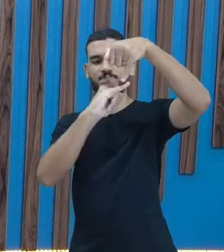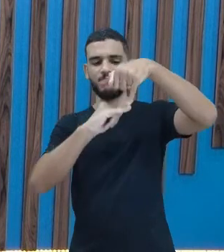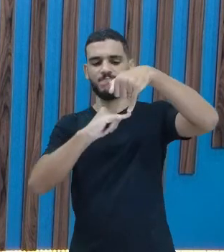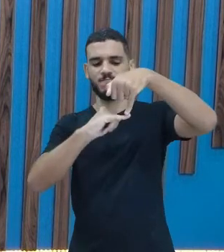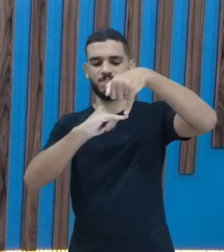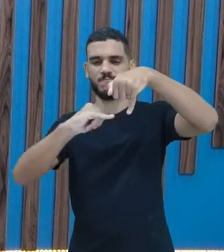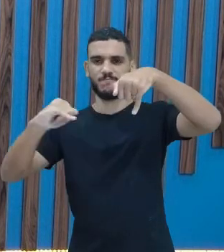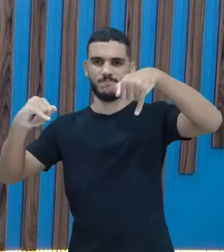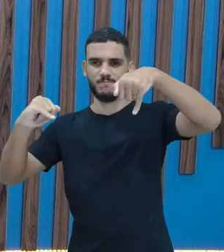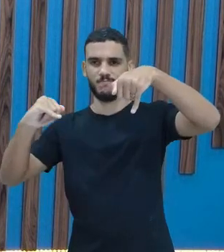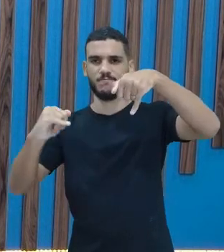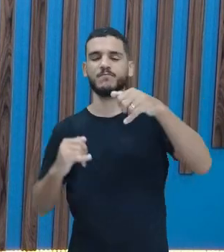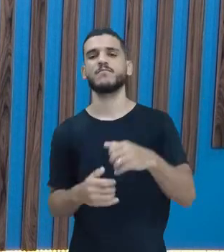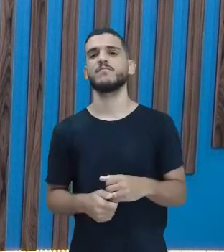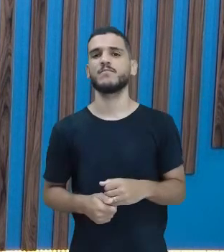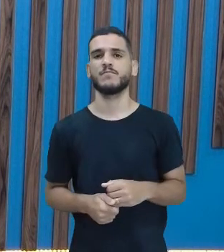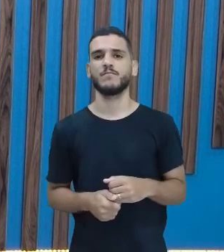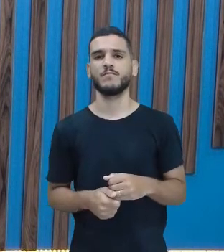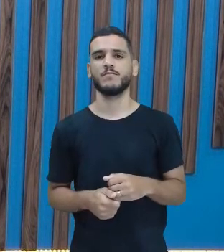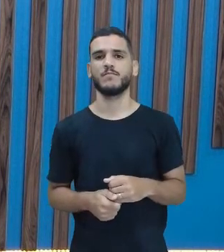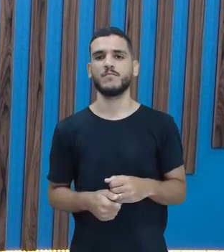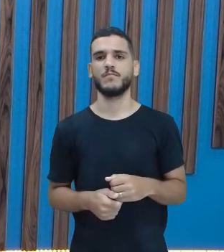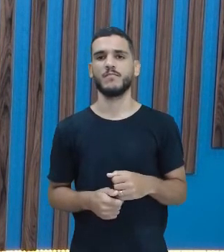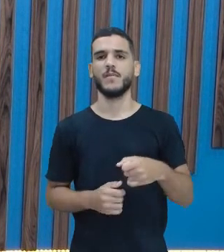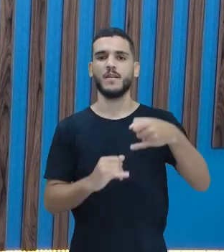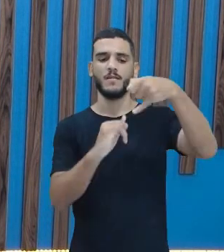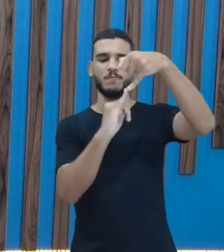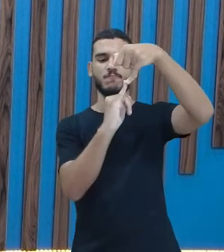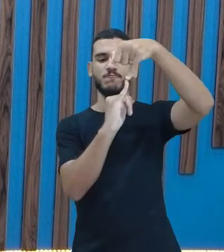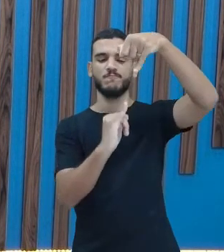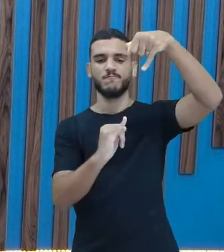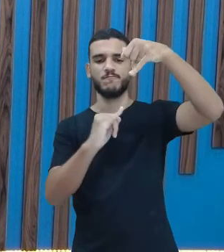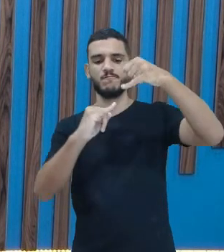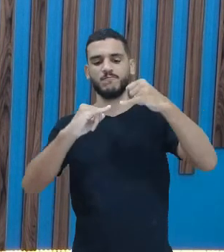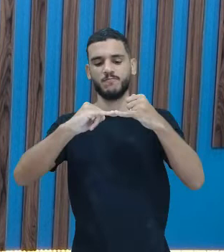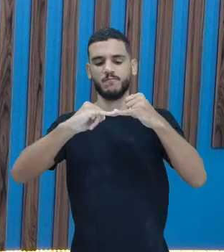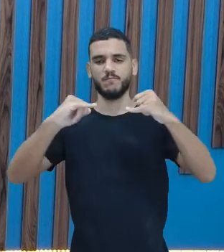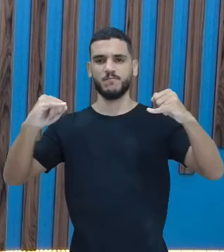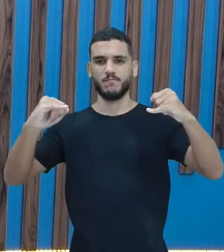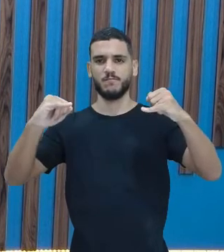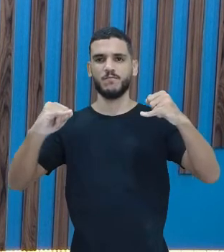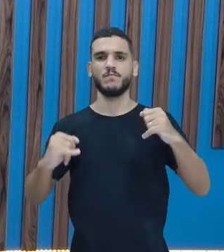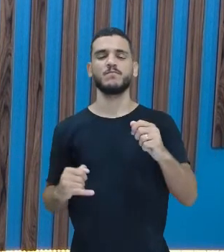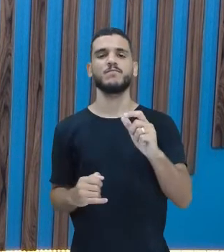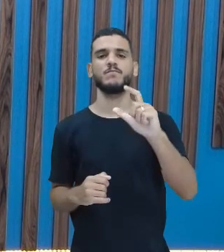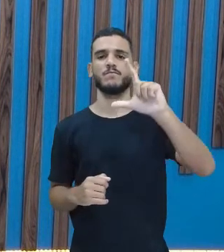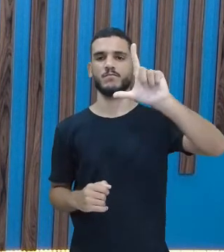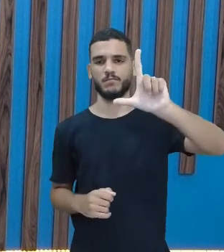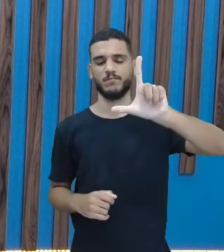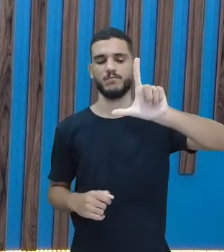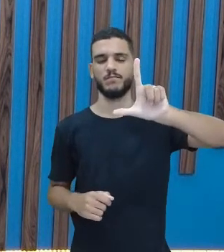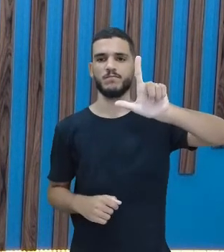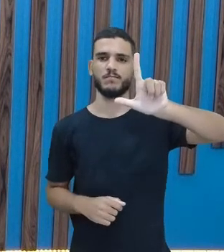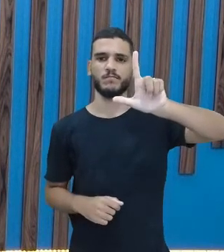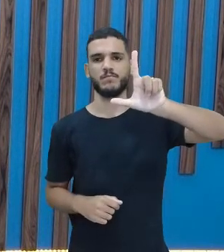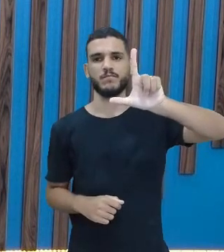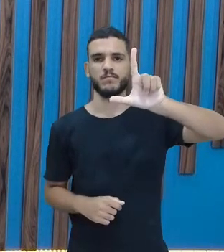vertical. Aqui é meu ponto inicial, tá certo? Então,